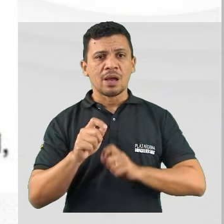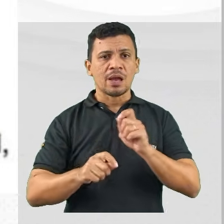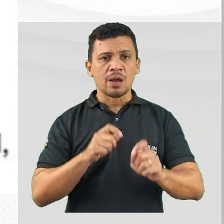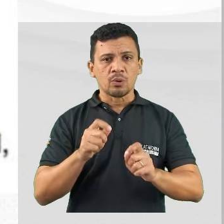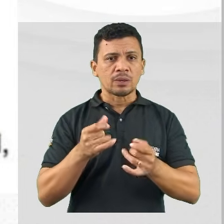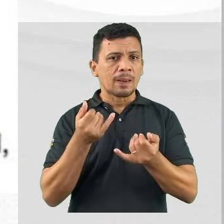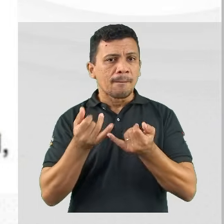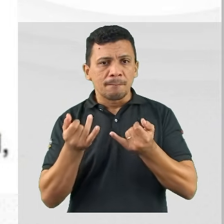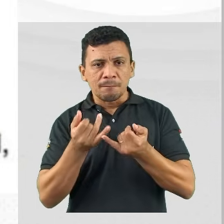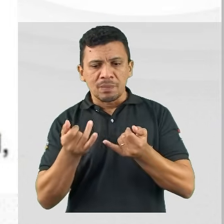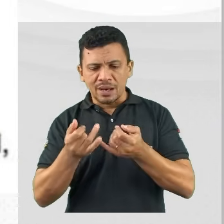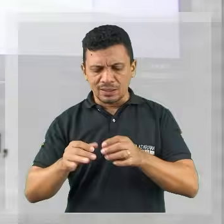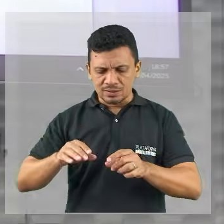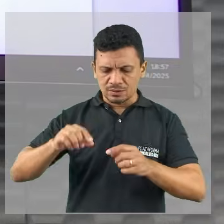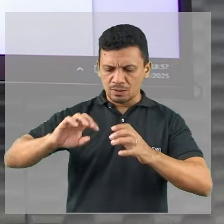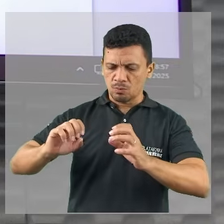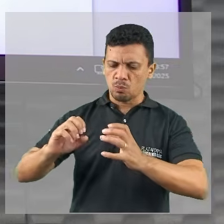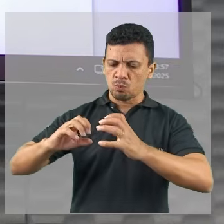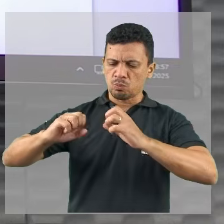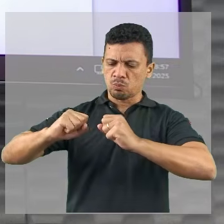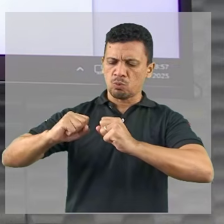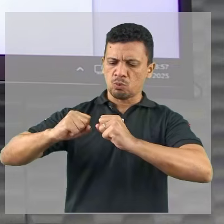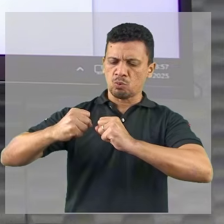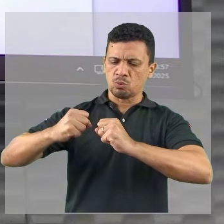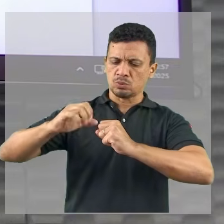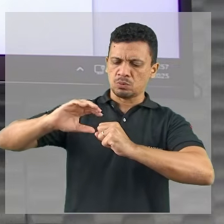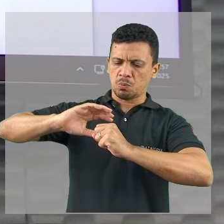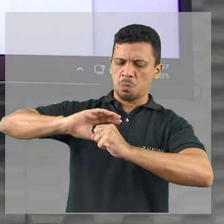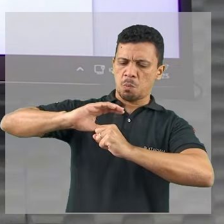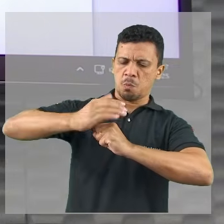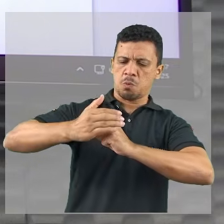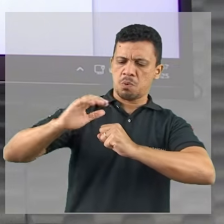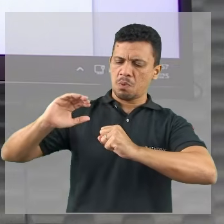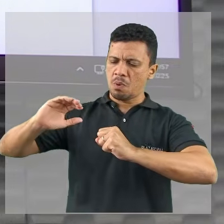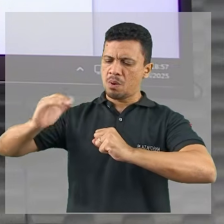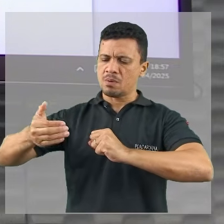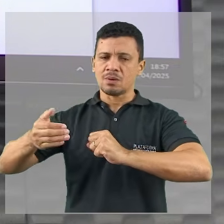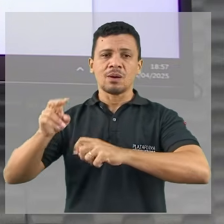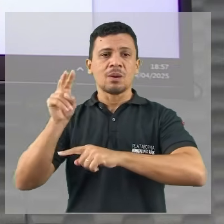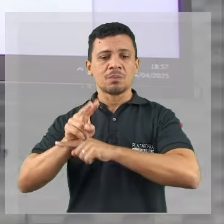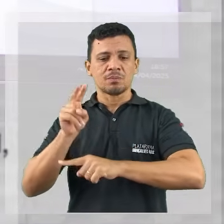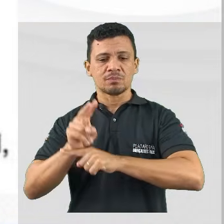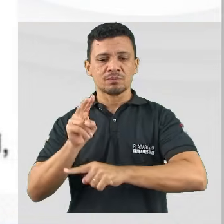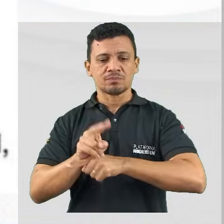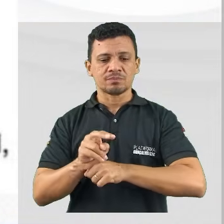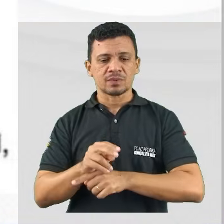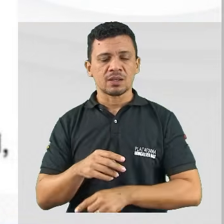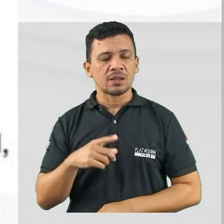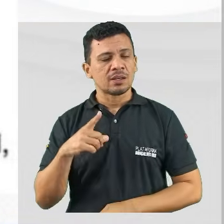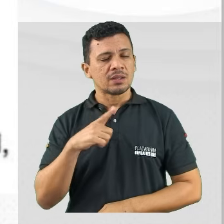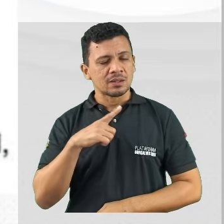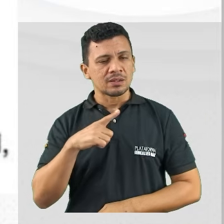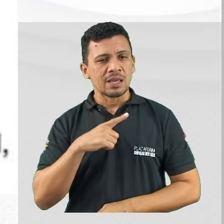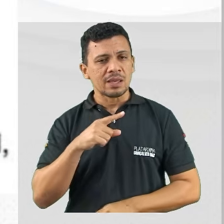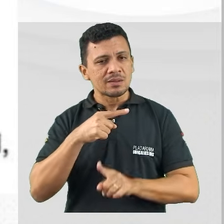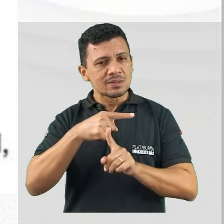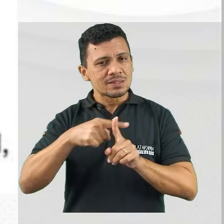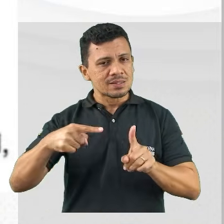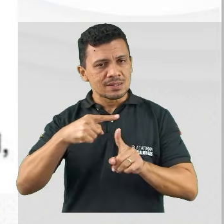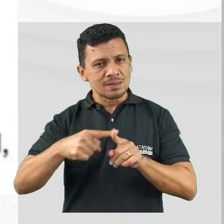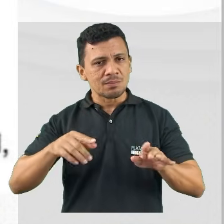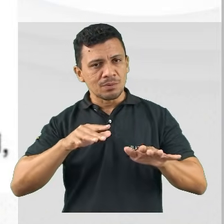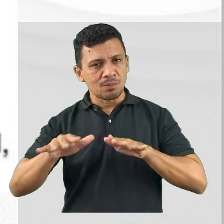capa protetora desses ossos, essa cartilagem. Então ela já vai ser semi-imóvel, já vai ter um pouco mais de